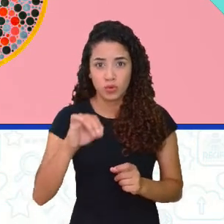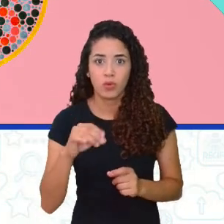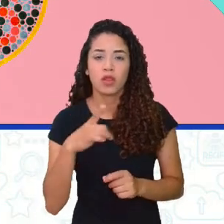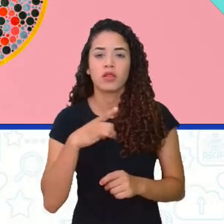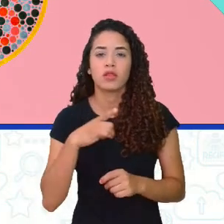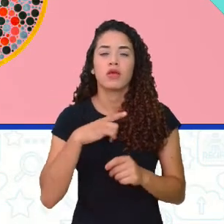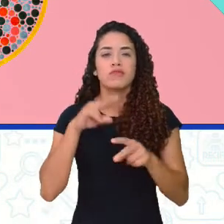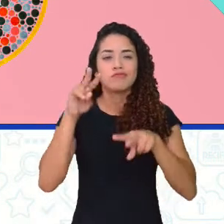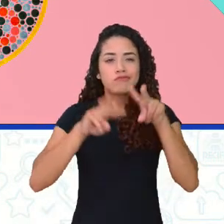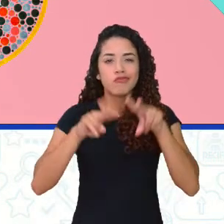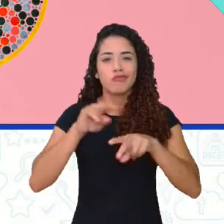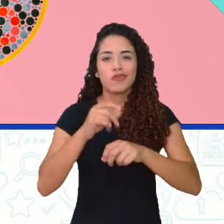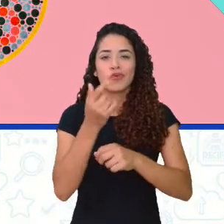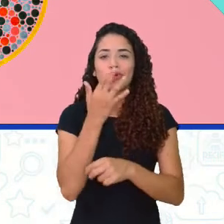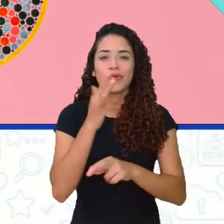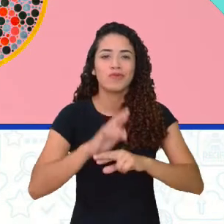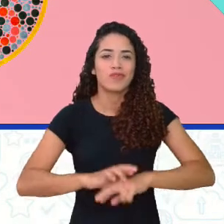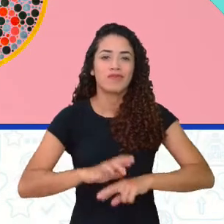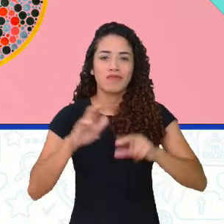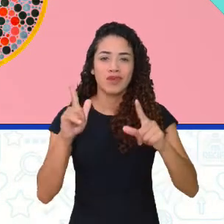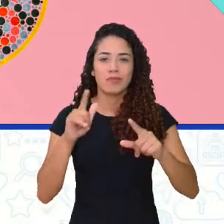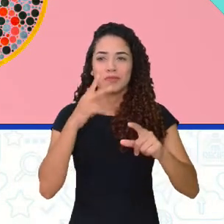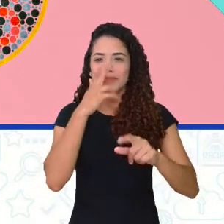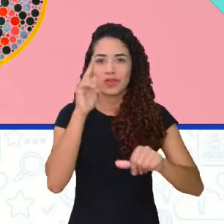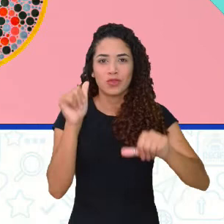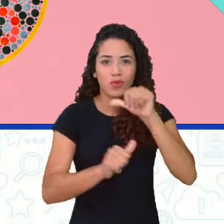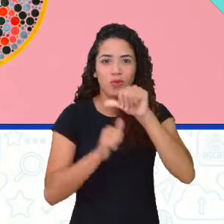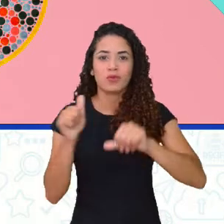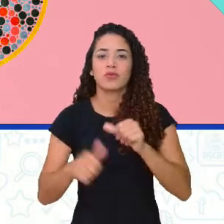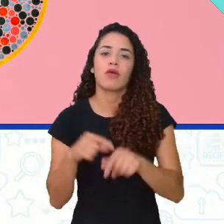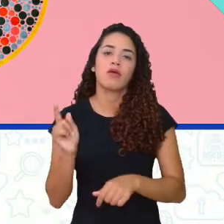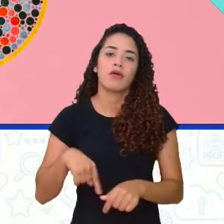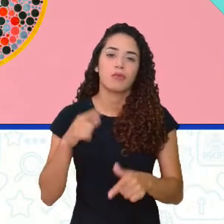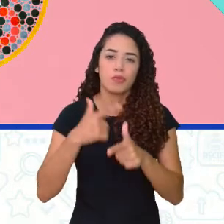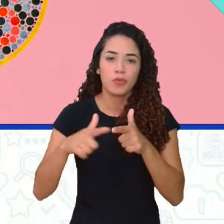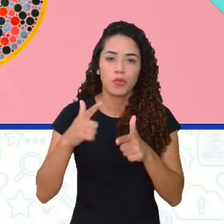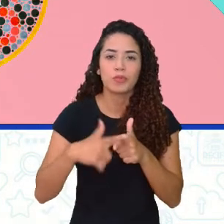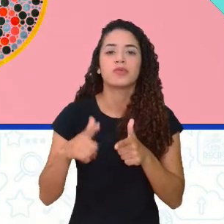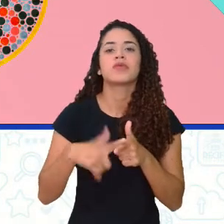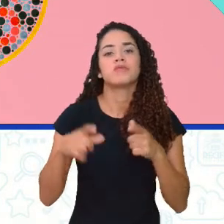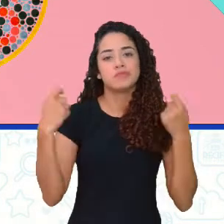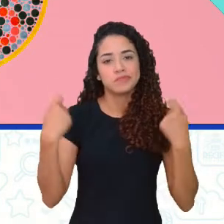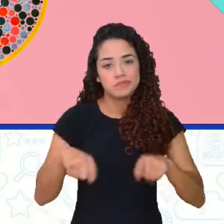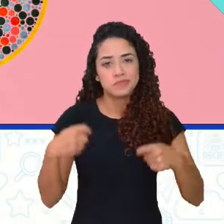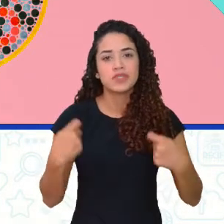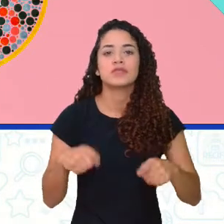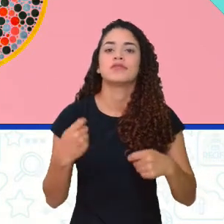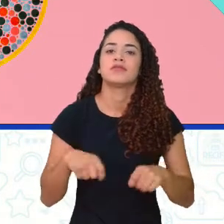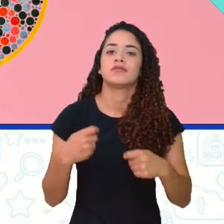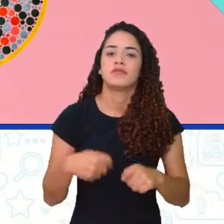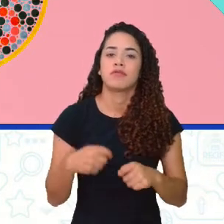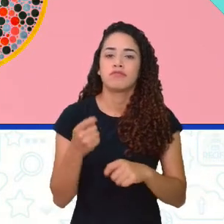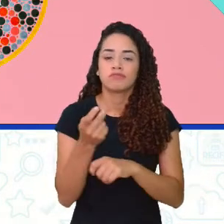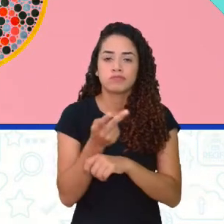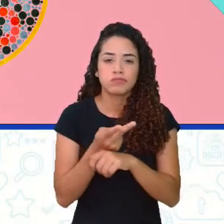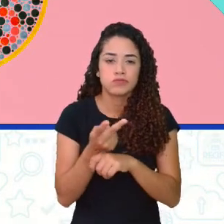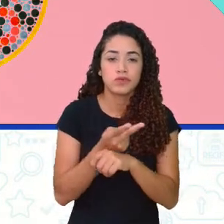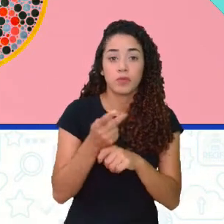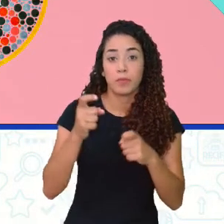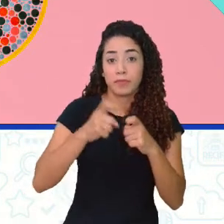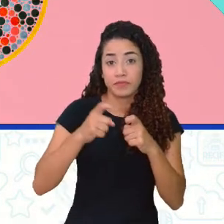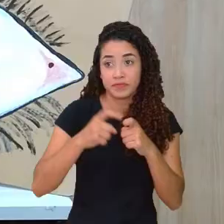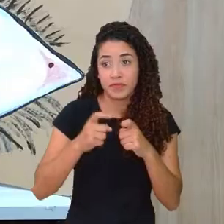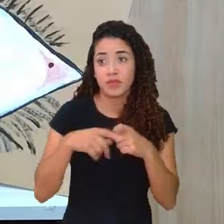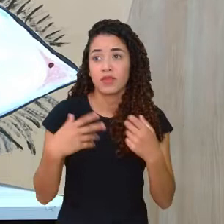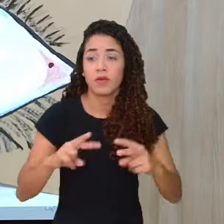e o vermelho. E aí, gente, é um probleminha que precisa, né, também, como qualquer outro, de ajuda. E aqui no DNA a gente